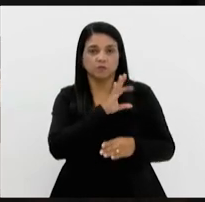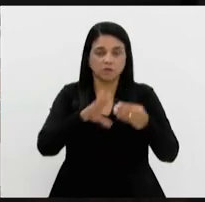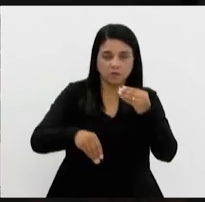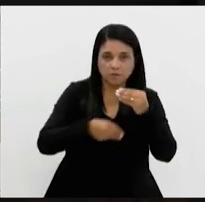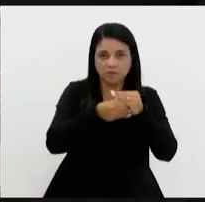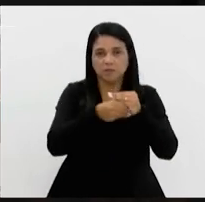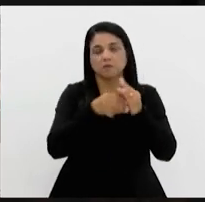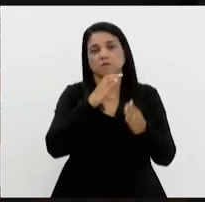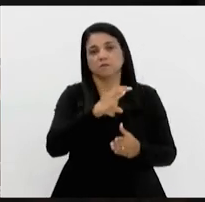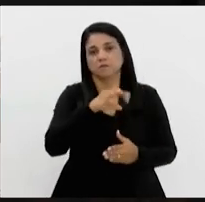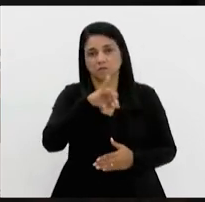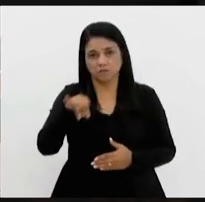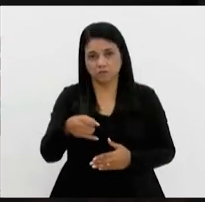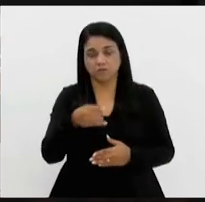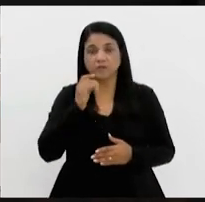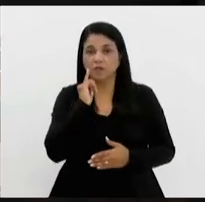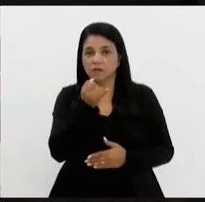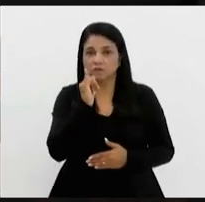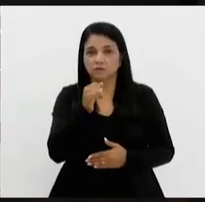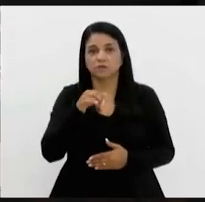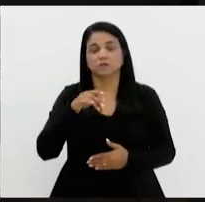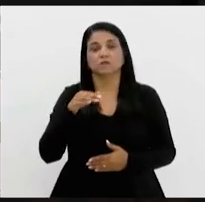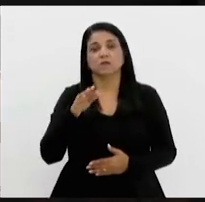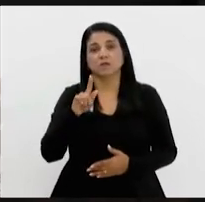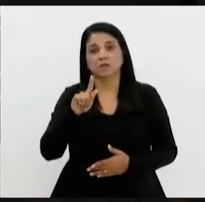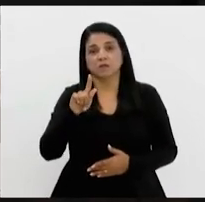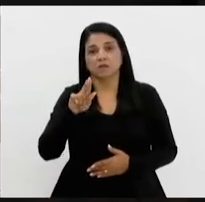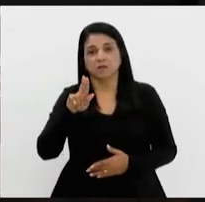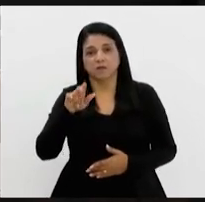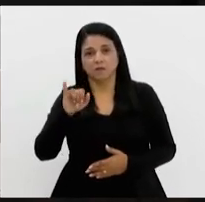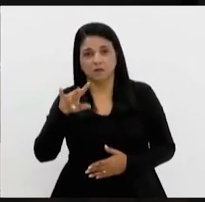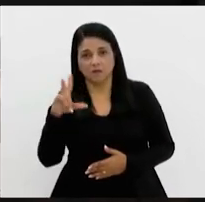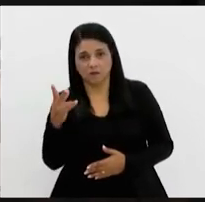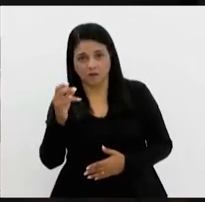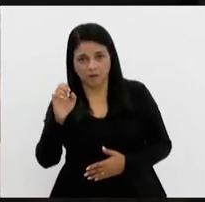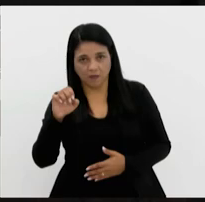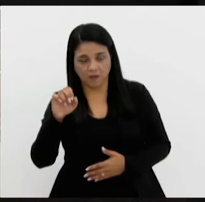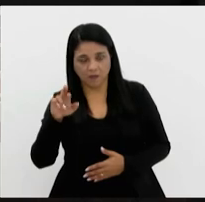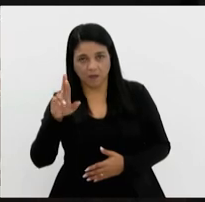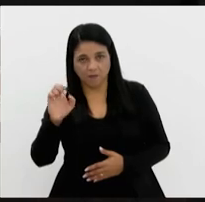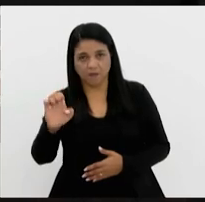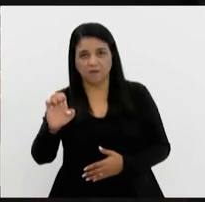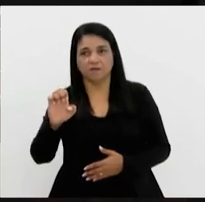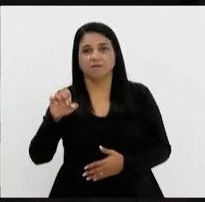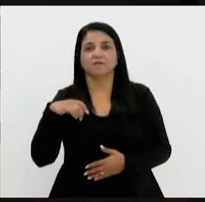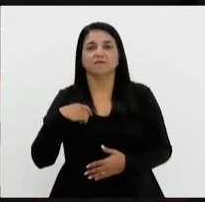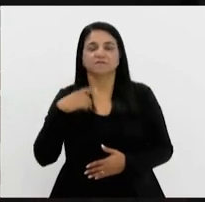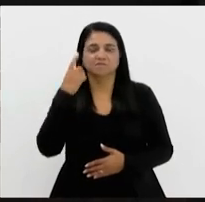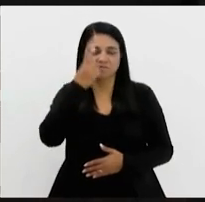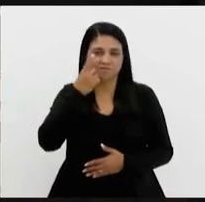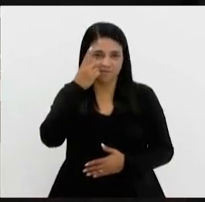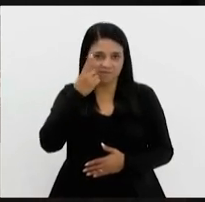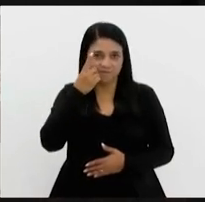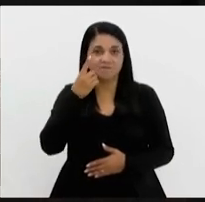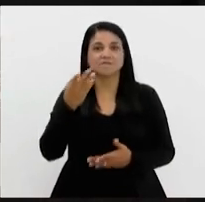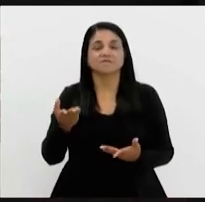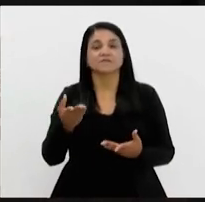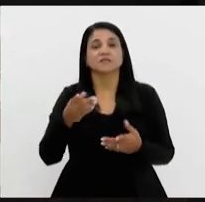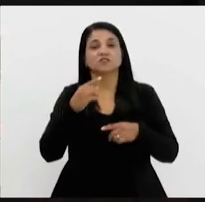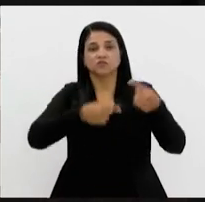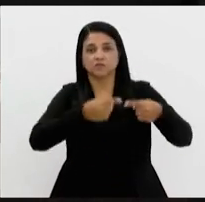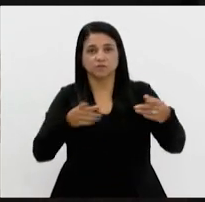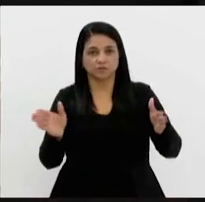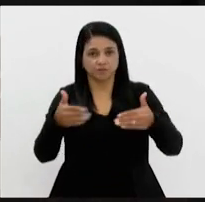CCJ. Relatores, deputados Guilherme De Laroli e Guilherme De Laroli. Em discussão, não havendo quem queira